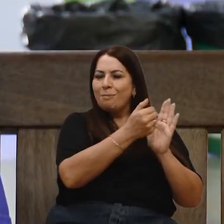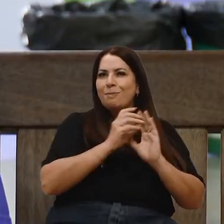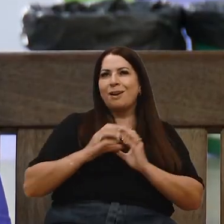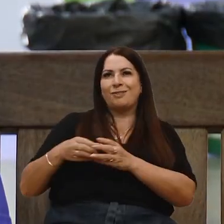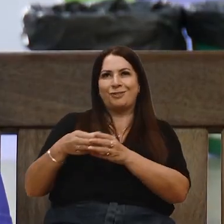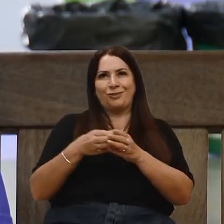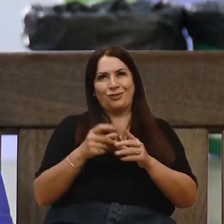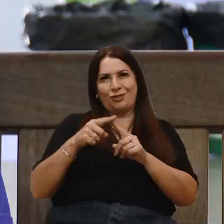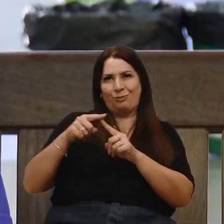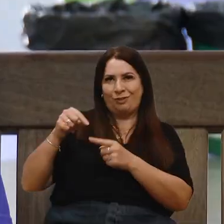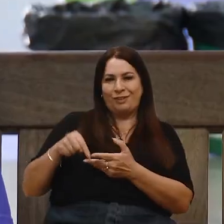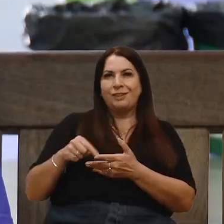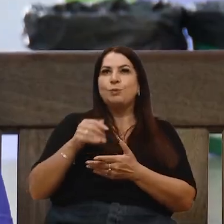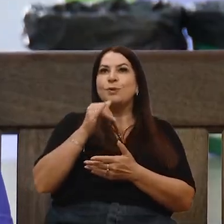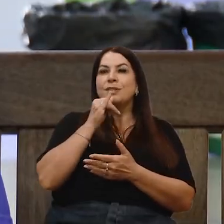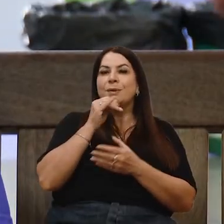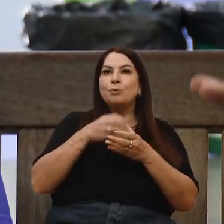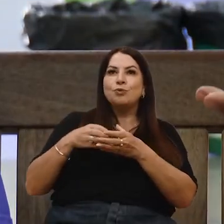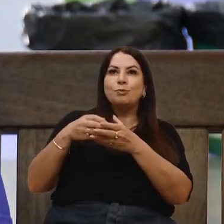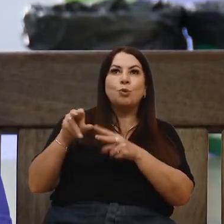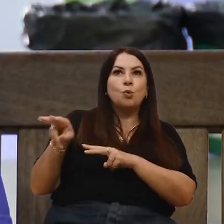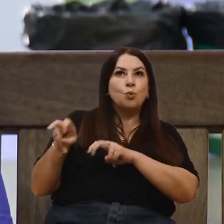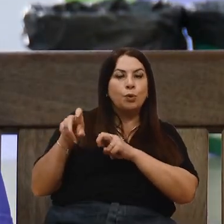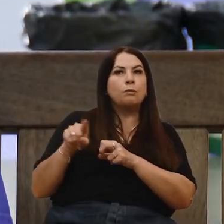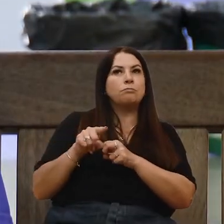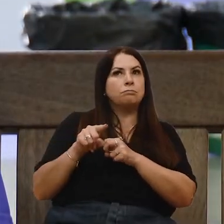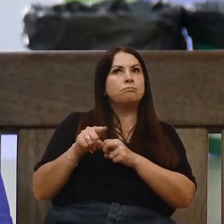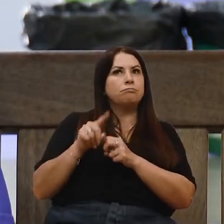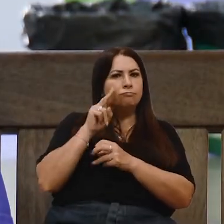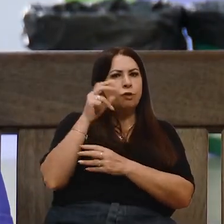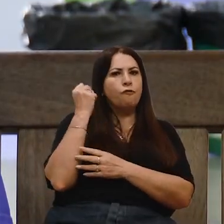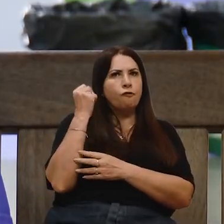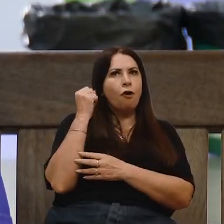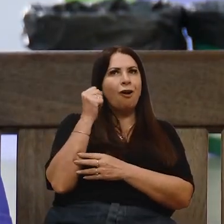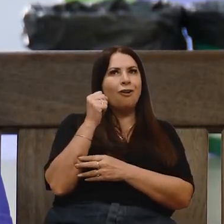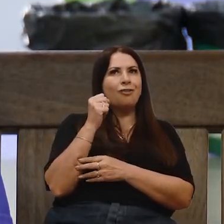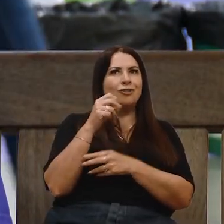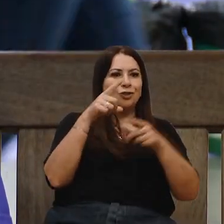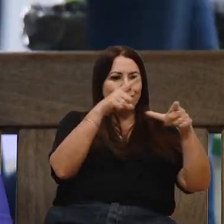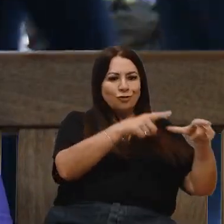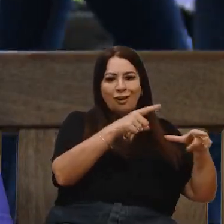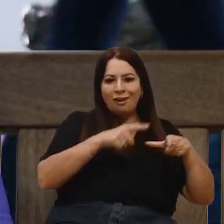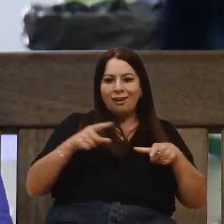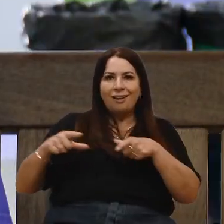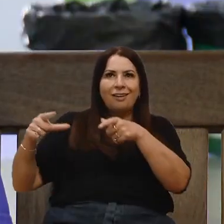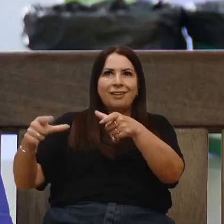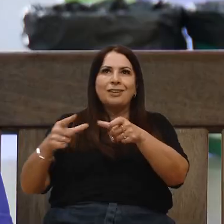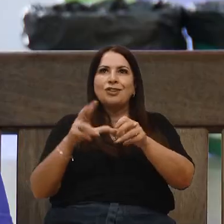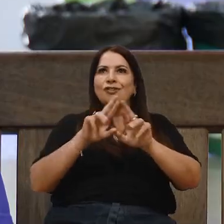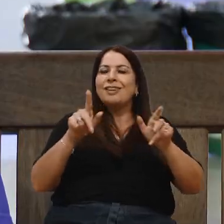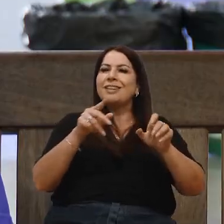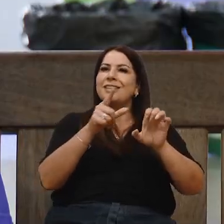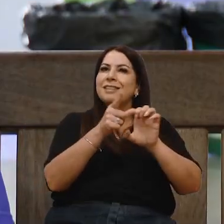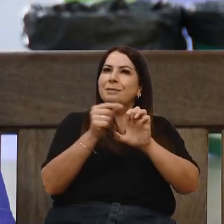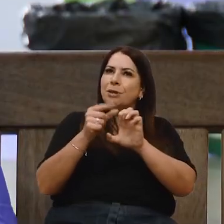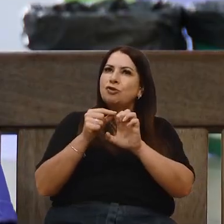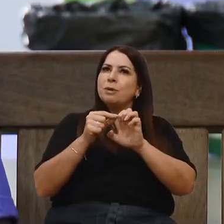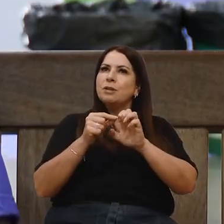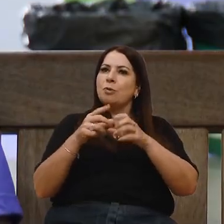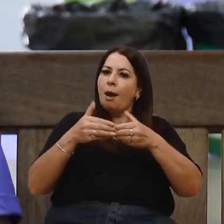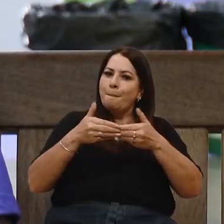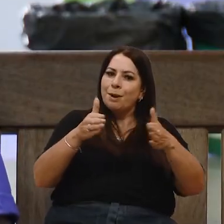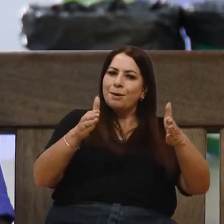de turismo aqui. Né? Então, por exemplo, o turismo rural ele está ficando bem forte nos distritos. Tem vários empreendimentos